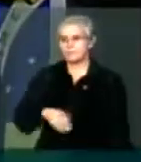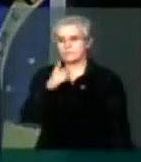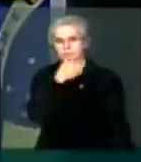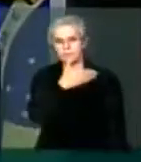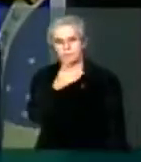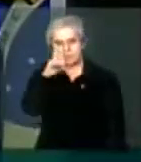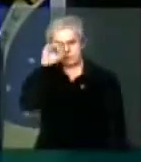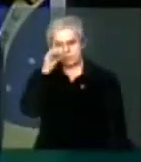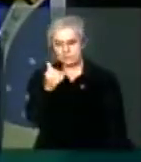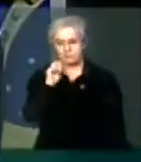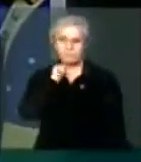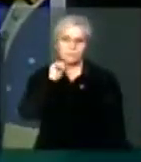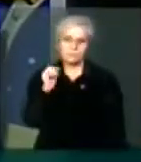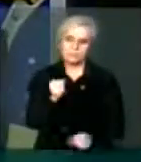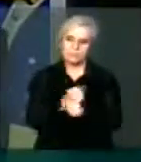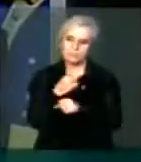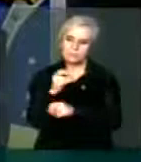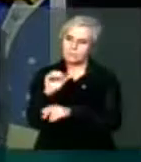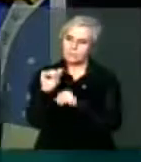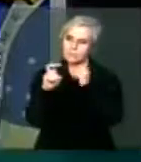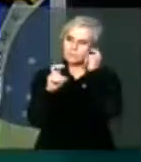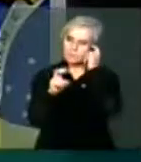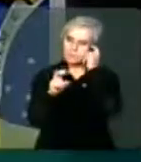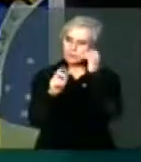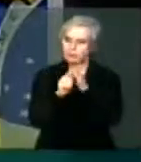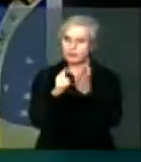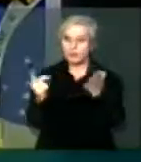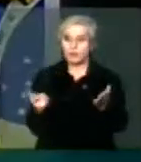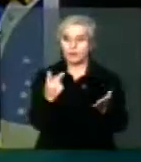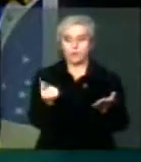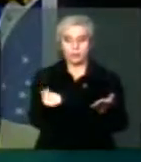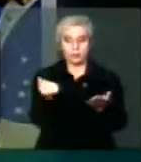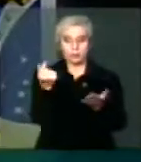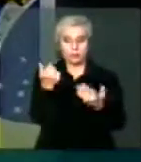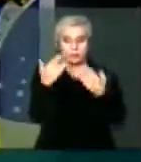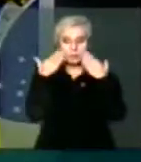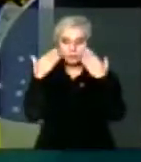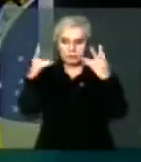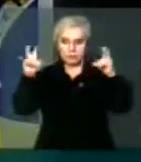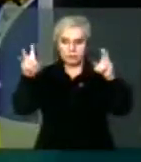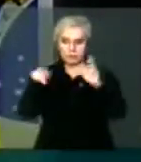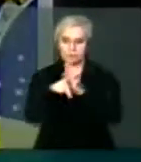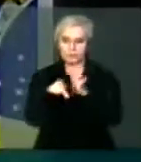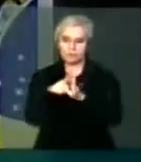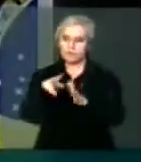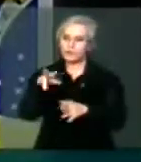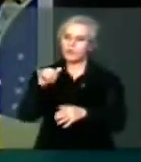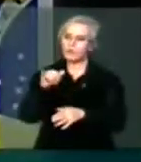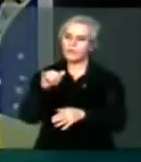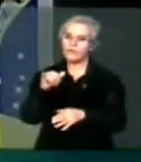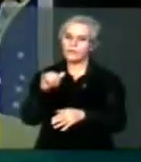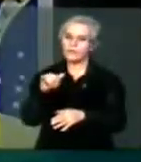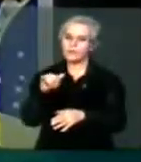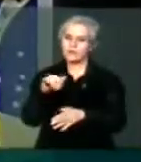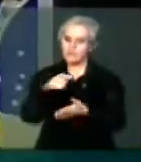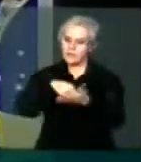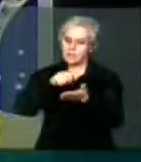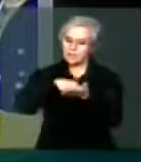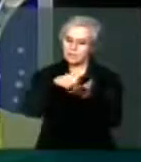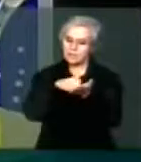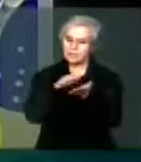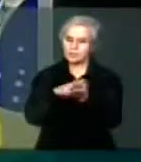de abril de 2015, o jornal Valor Econômico publicou uma matéria que demonstra como vem caindo os registros de patentes no